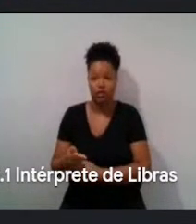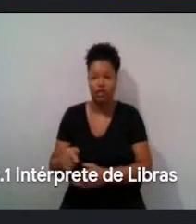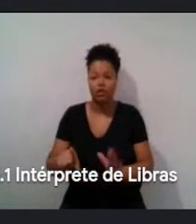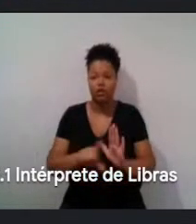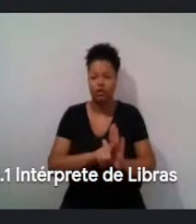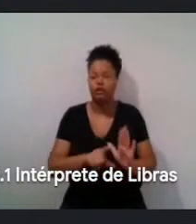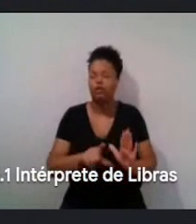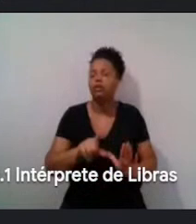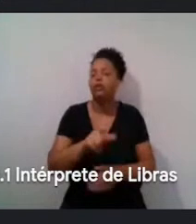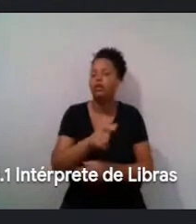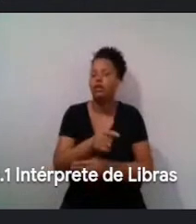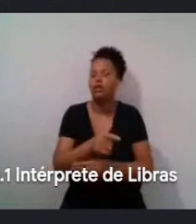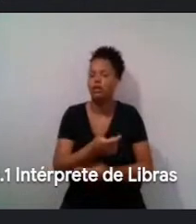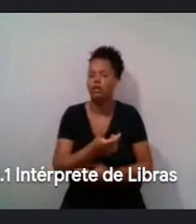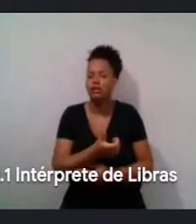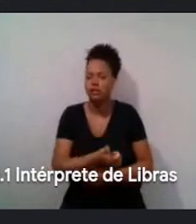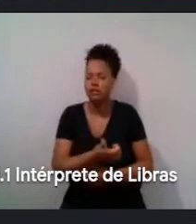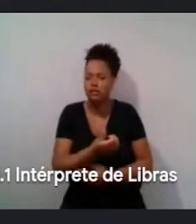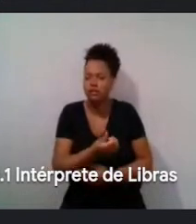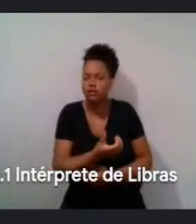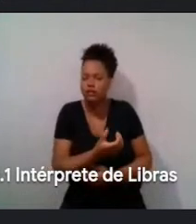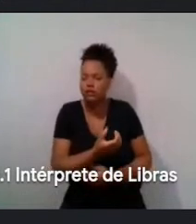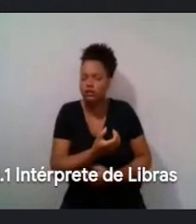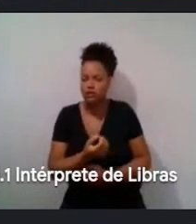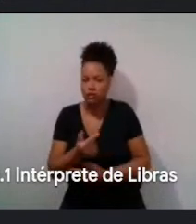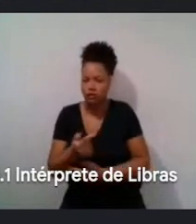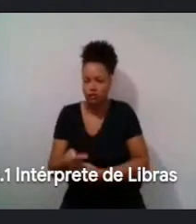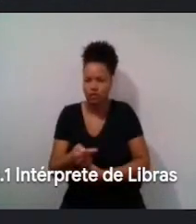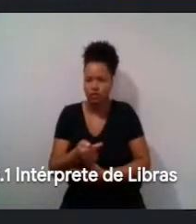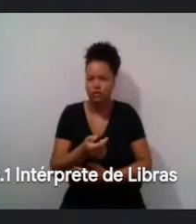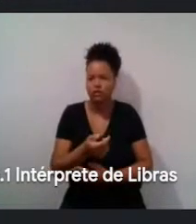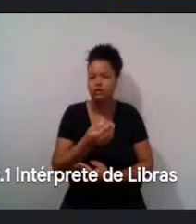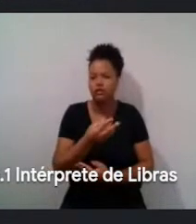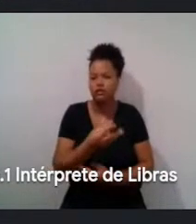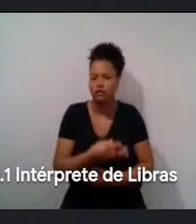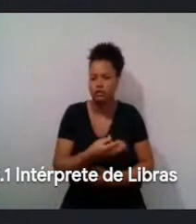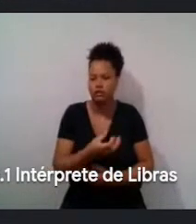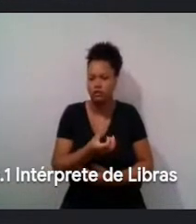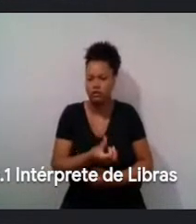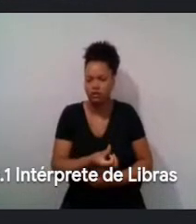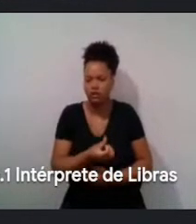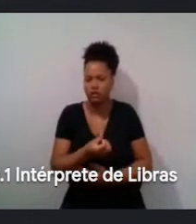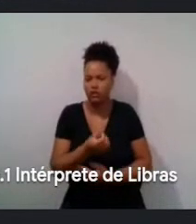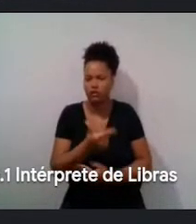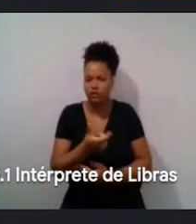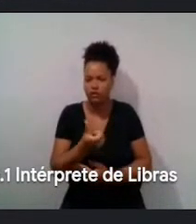23.607, de 2019, e 23.624, 2020,